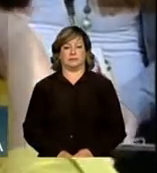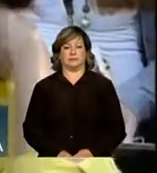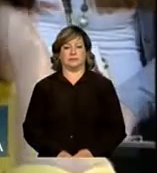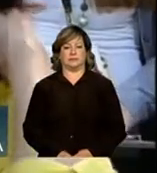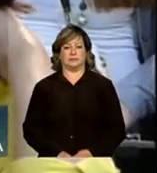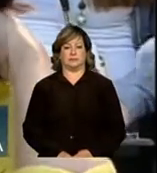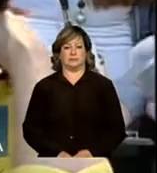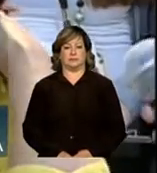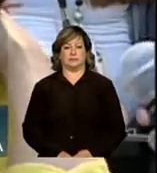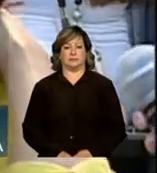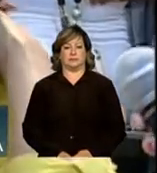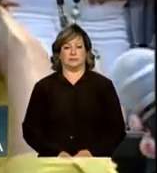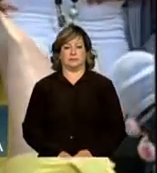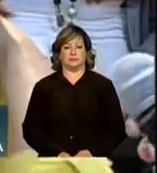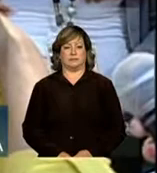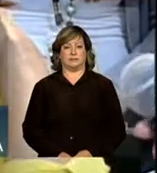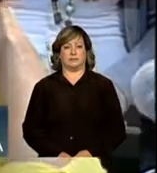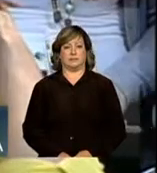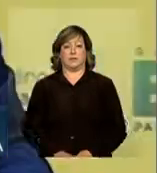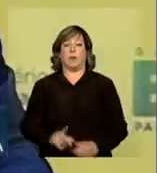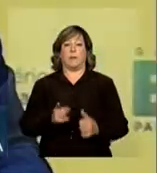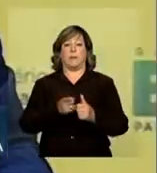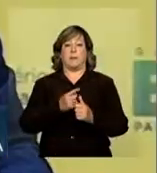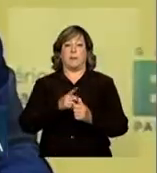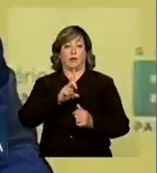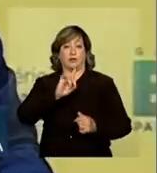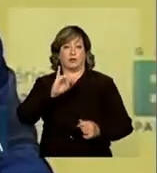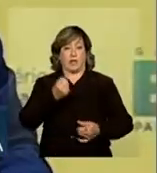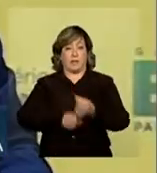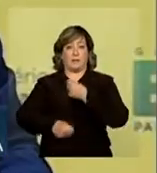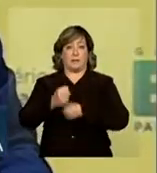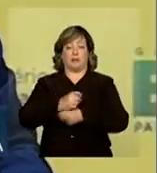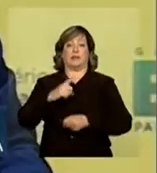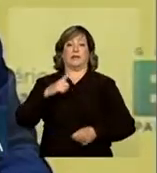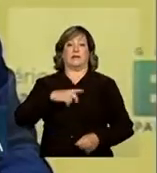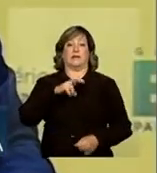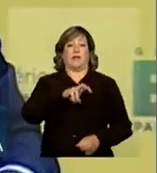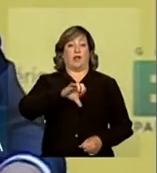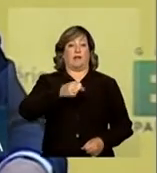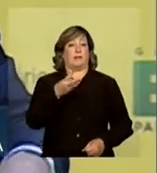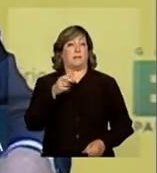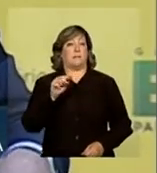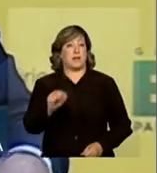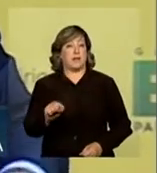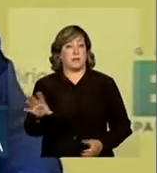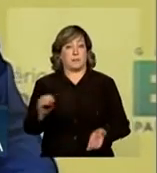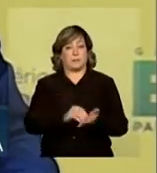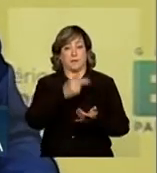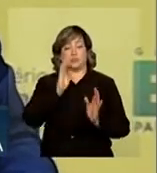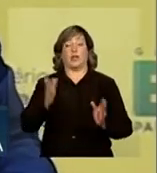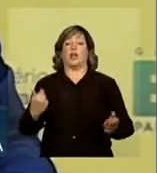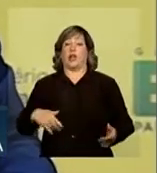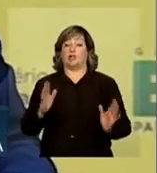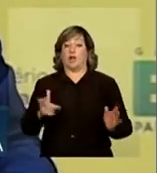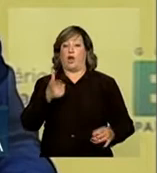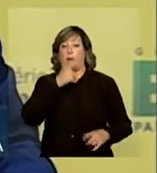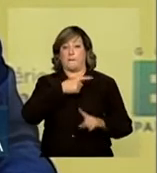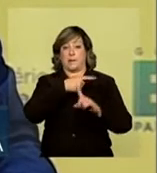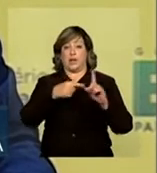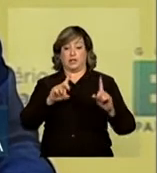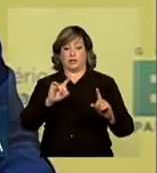e não no primeiro dia o ano passado adiante quatro 593 mil inscritos Nós já estamos chegando na metade do dia